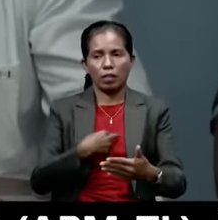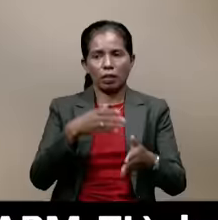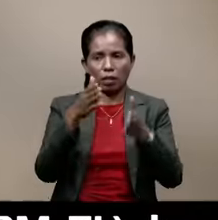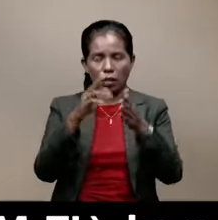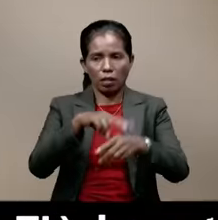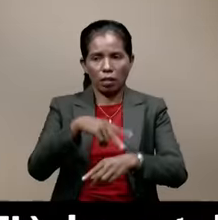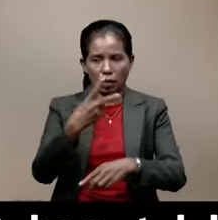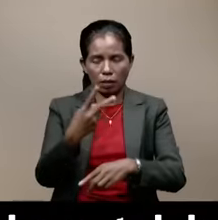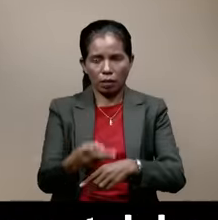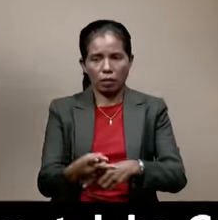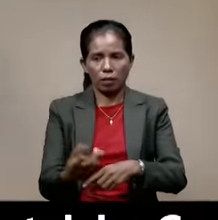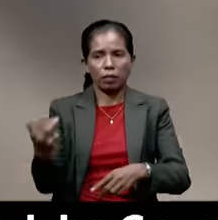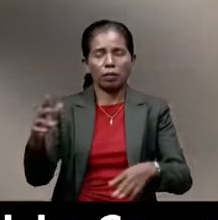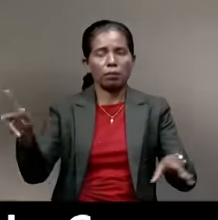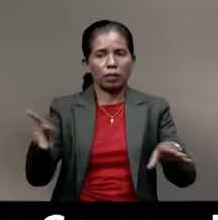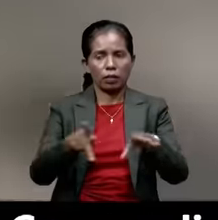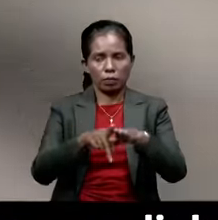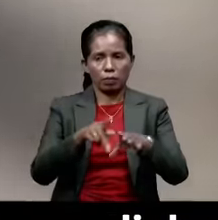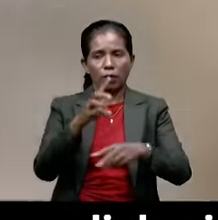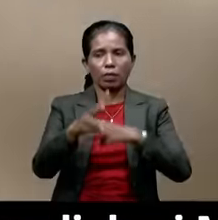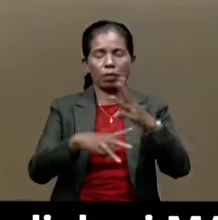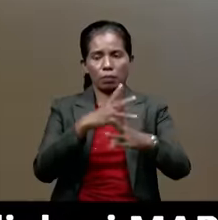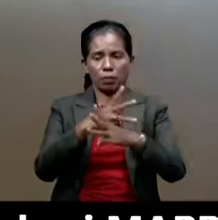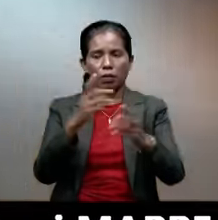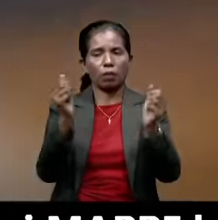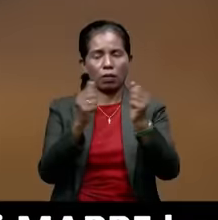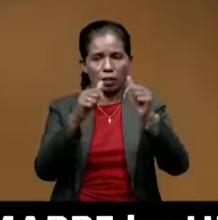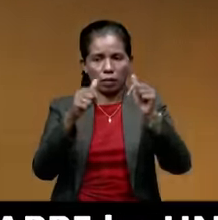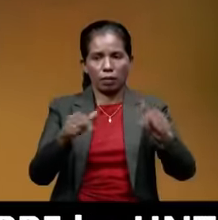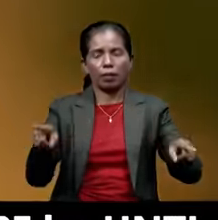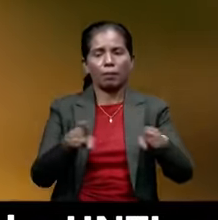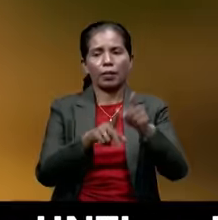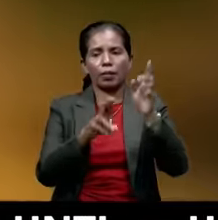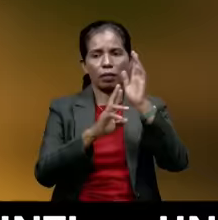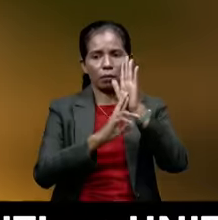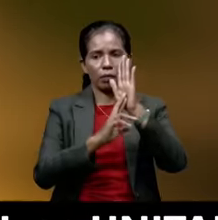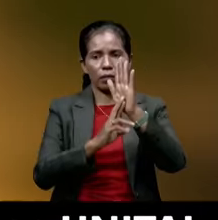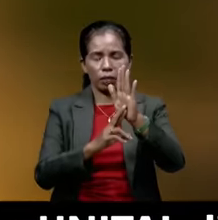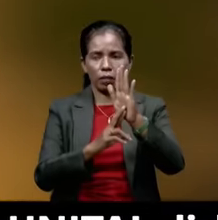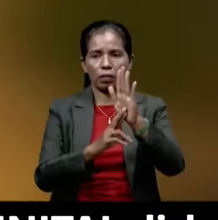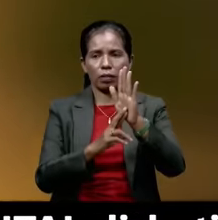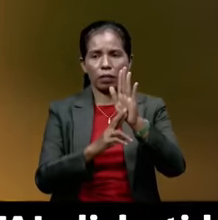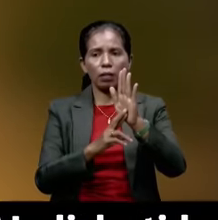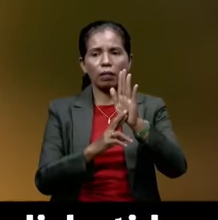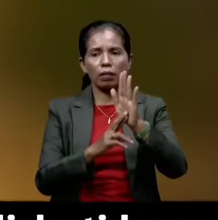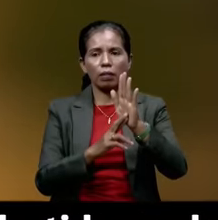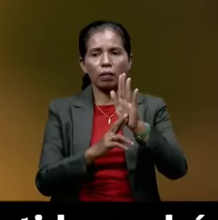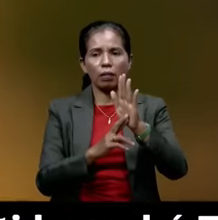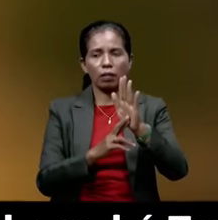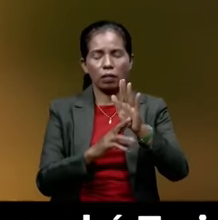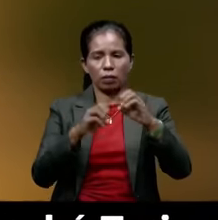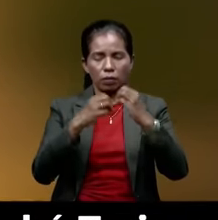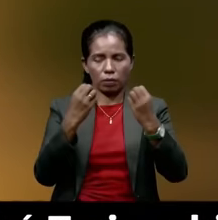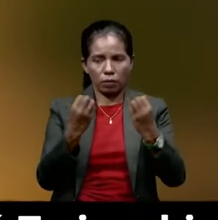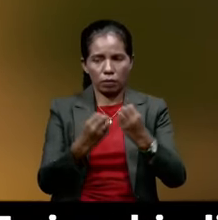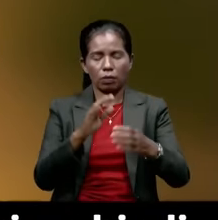ramo ser na presença do mundo. O Edené, nuda representante da Organização Prestadores